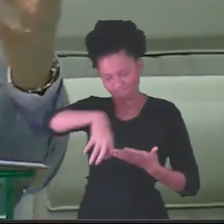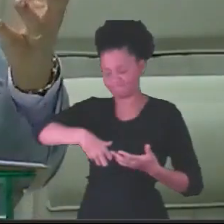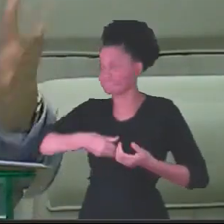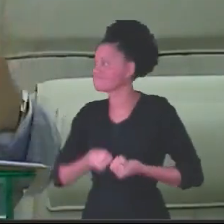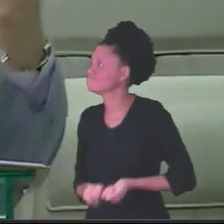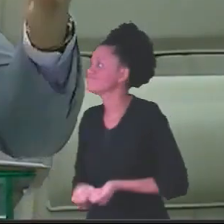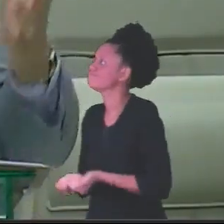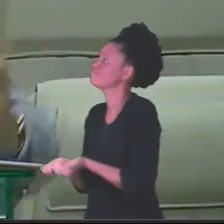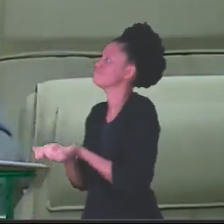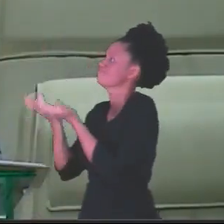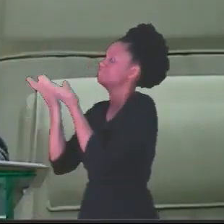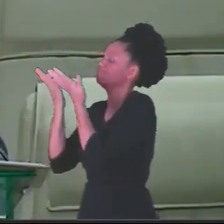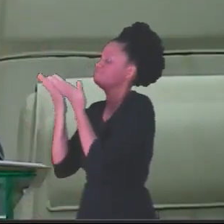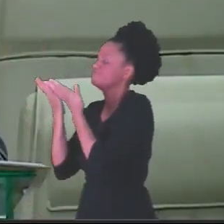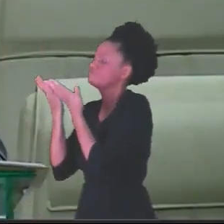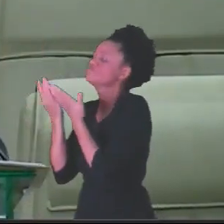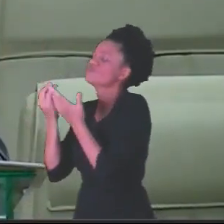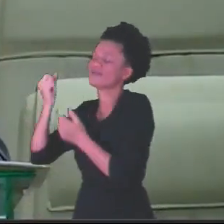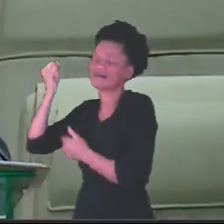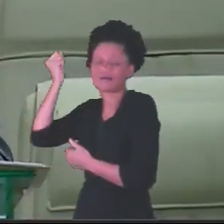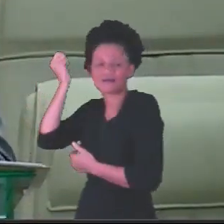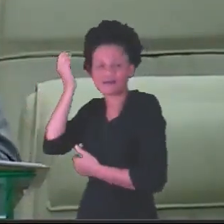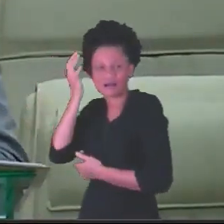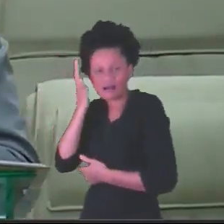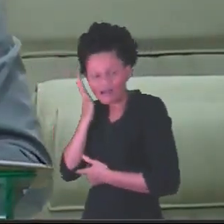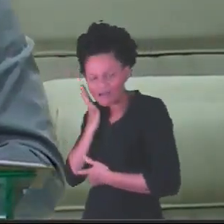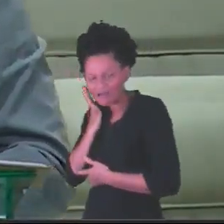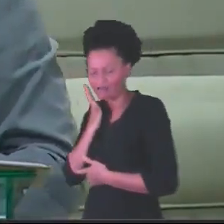diante dele com ações de graça